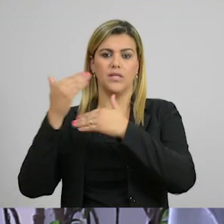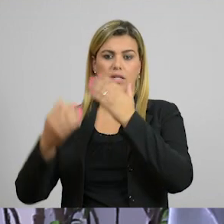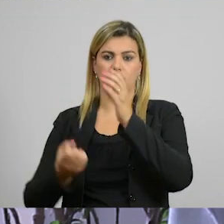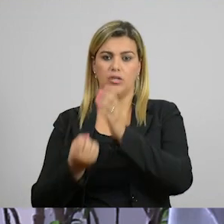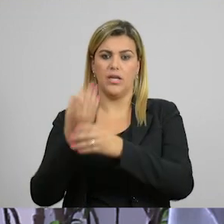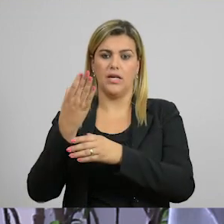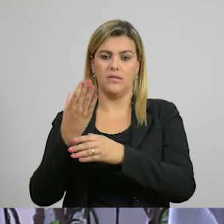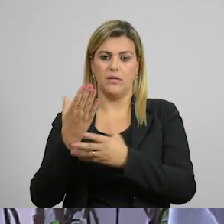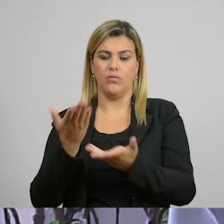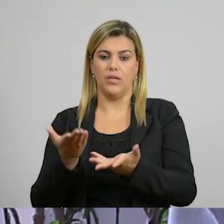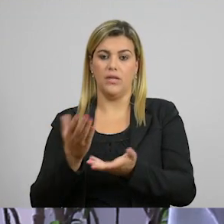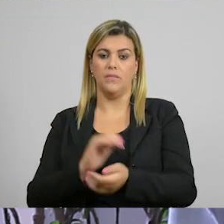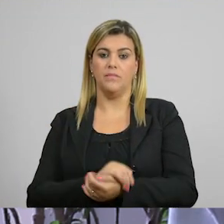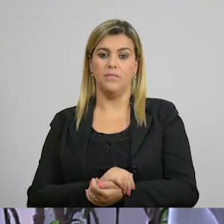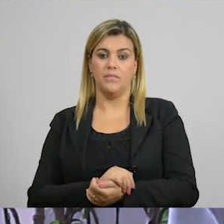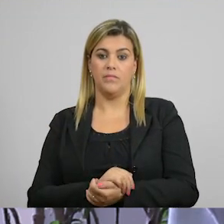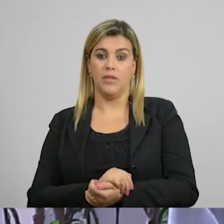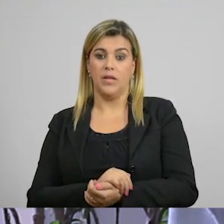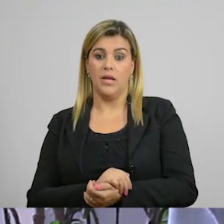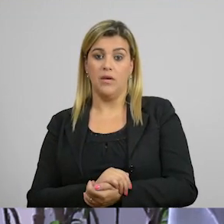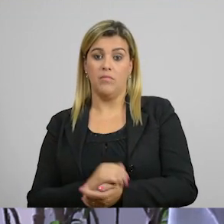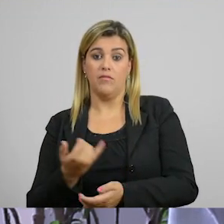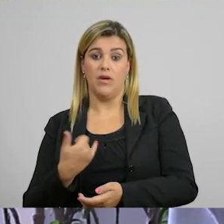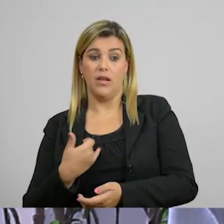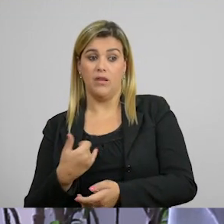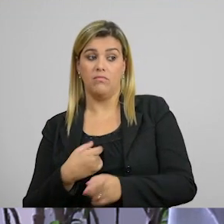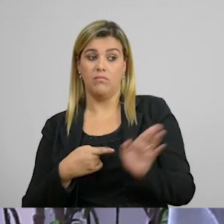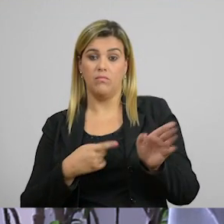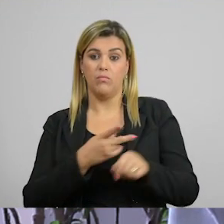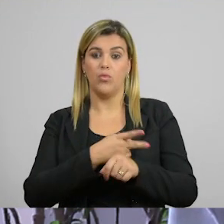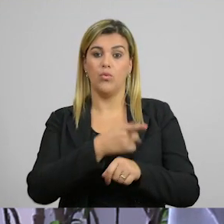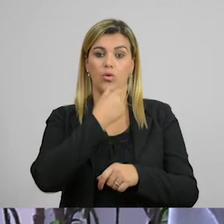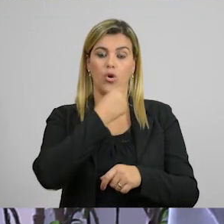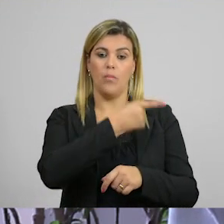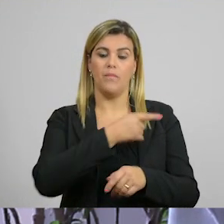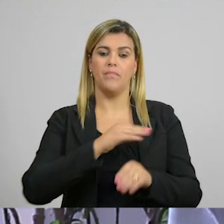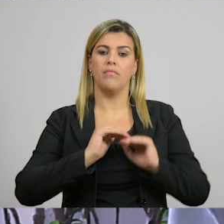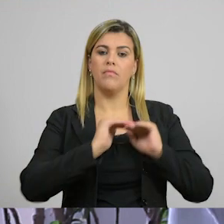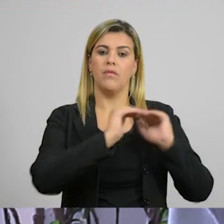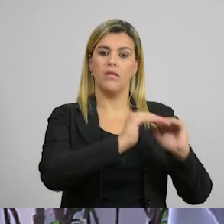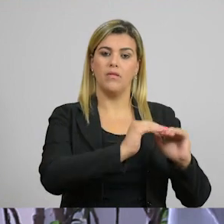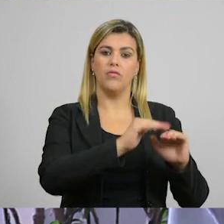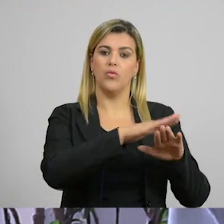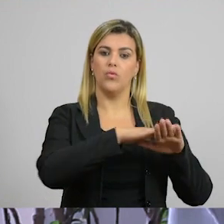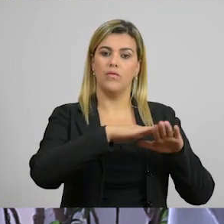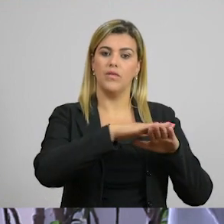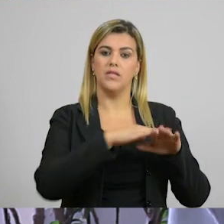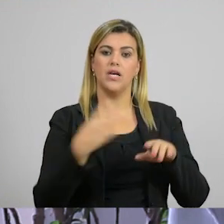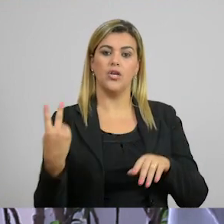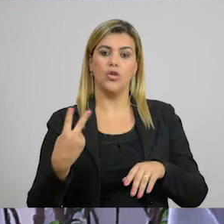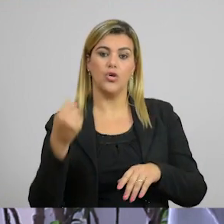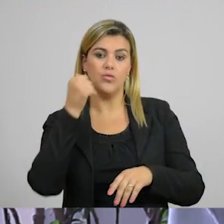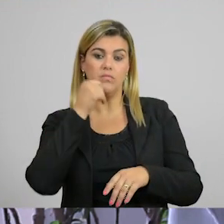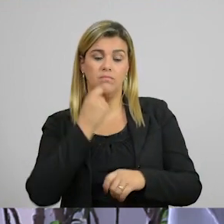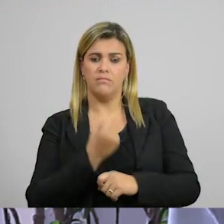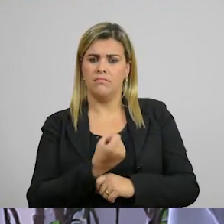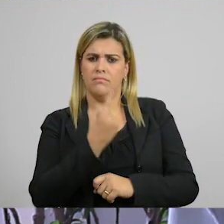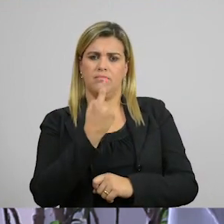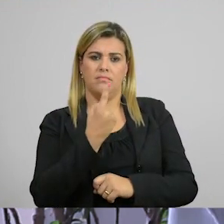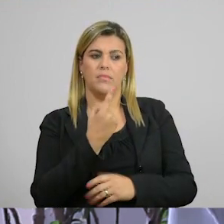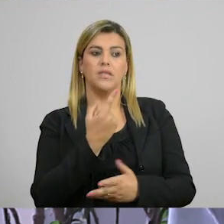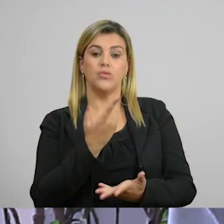nosso processo de criação do conselho, nos falaram para falar com o Golbery. E nós fomos conversar com ele, Nós duas